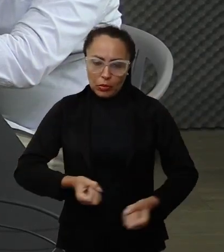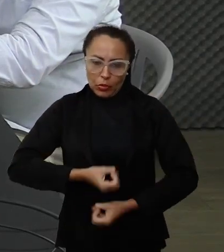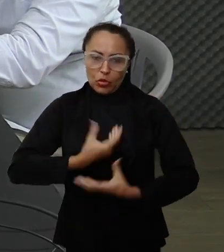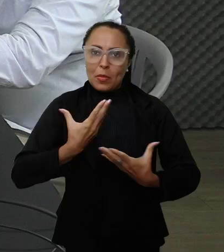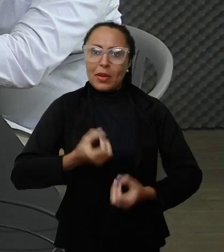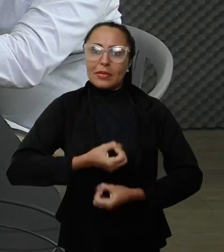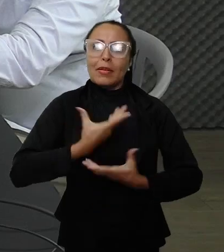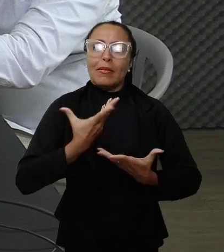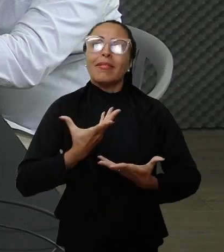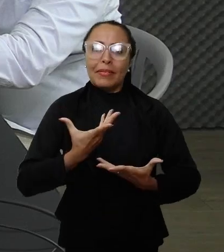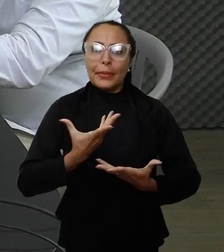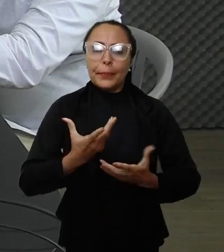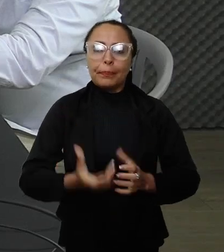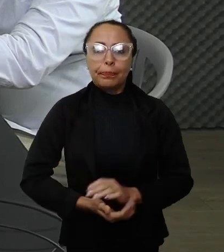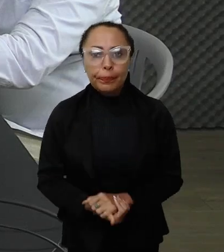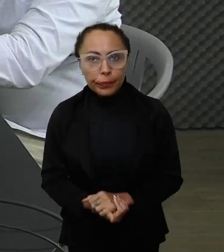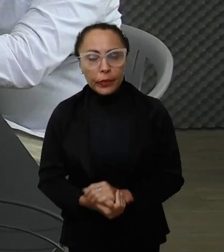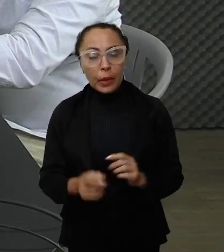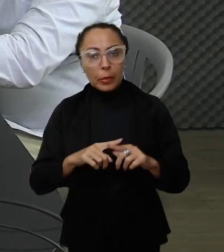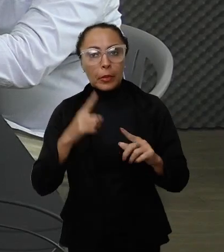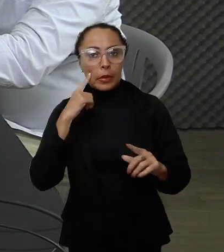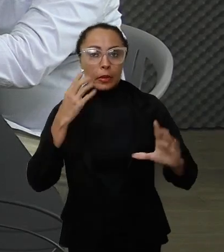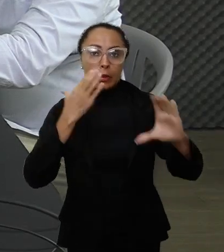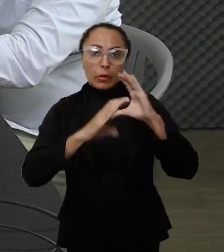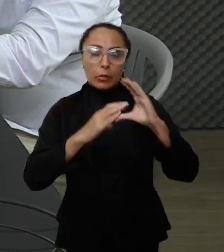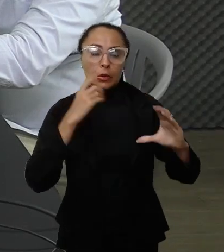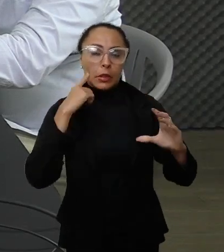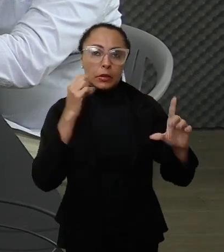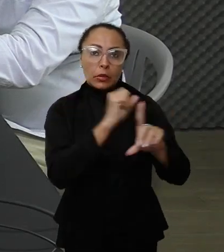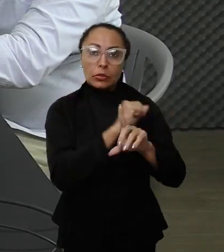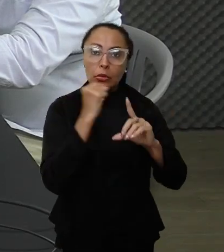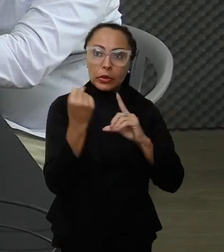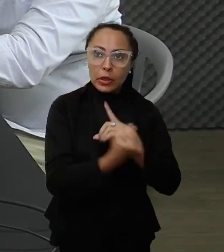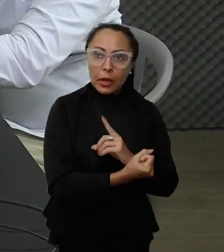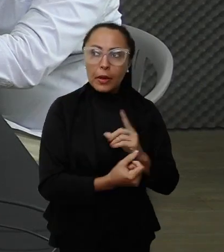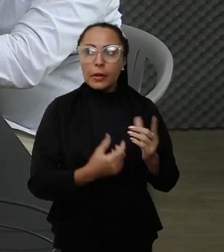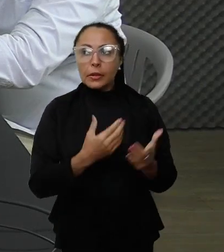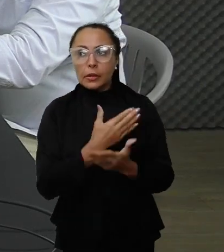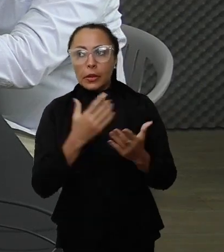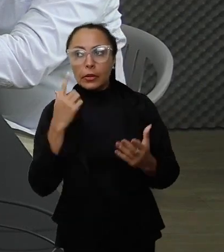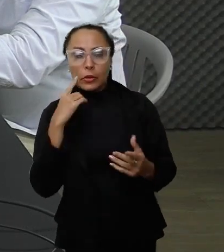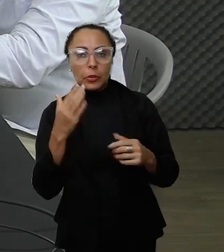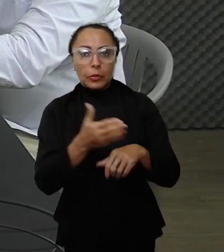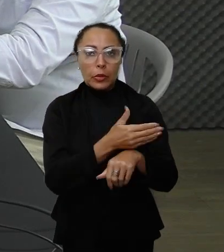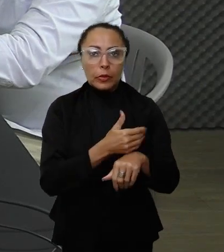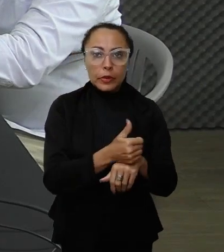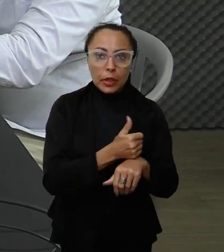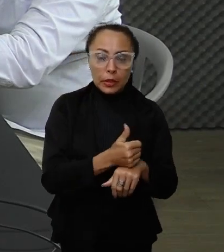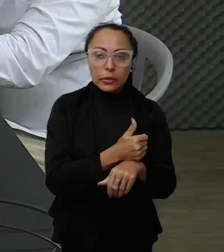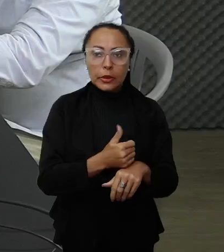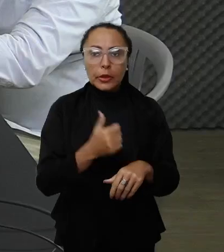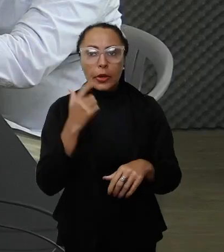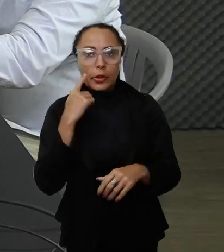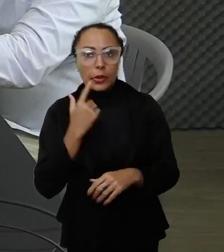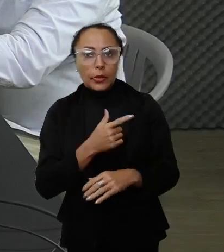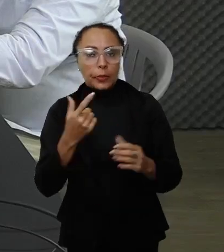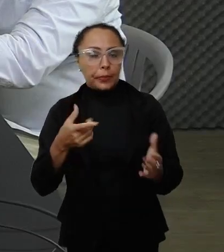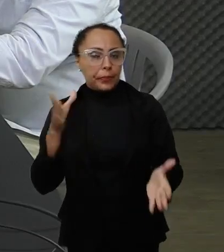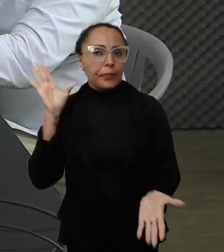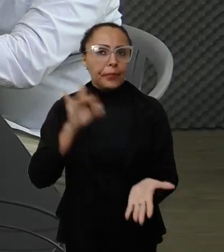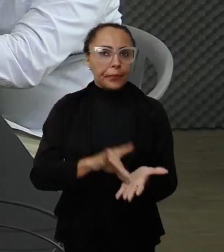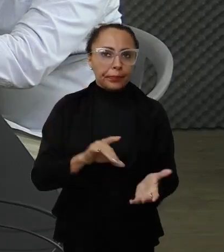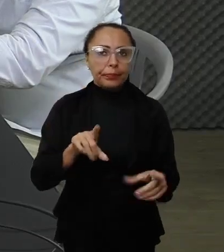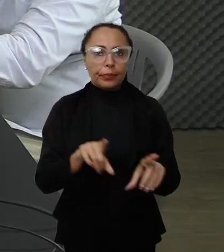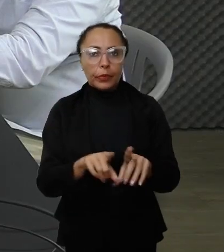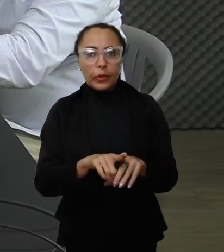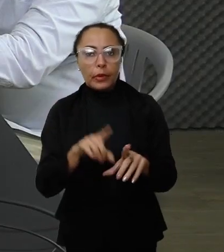está falando. Mas a comunicação, do ponto de vista social, a comunicação como profissão, como uma ferramenta,